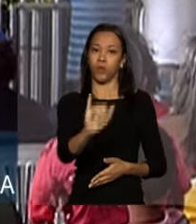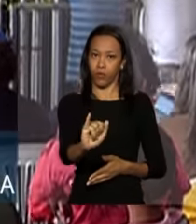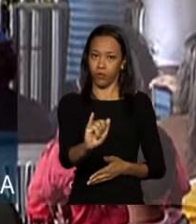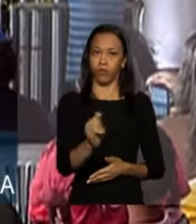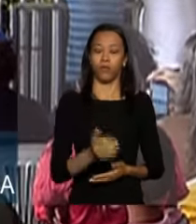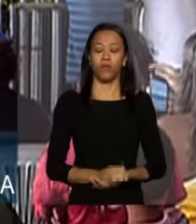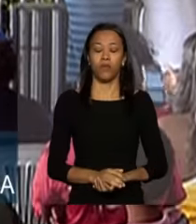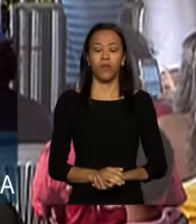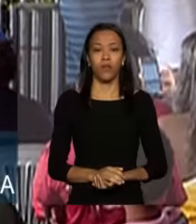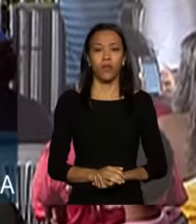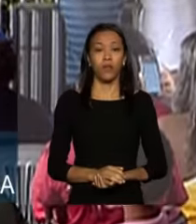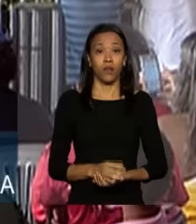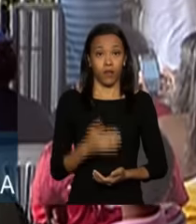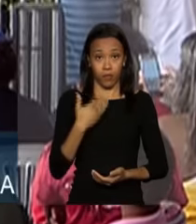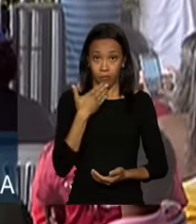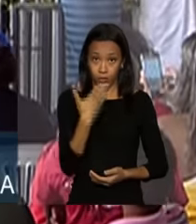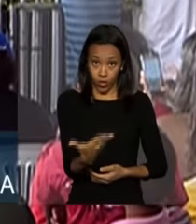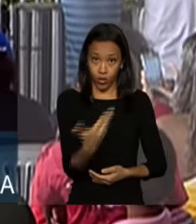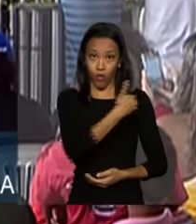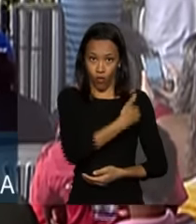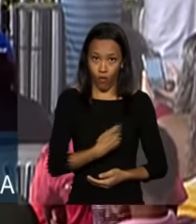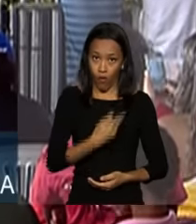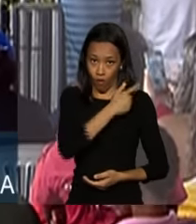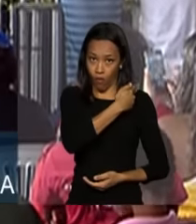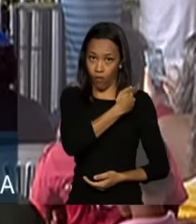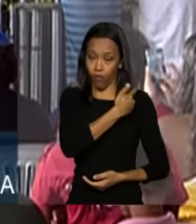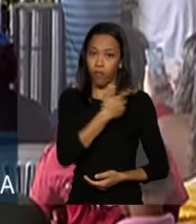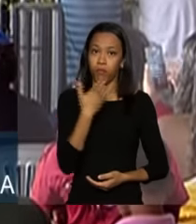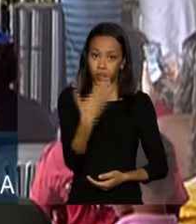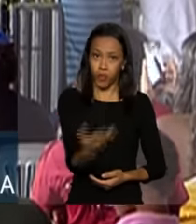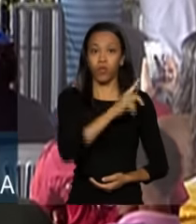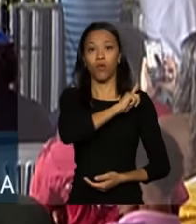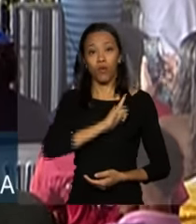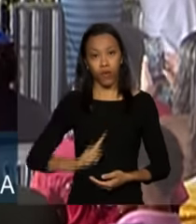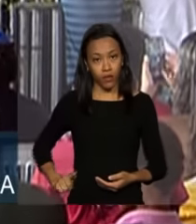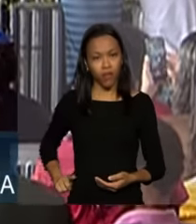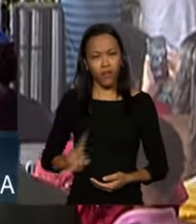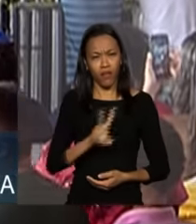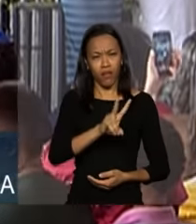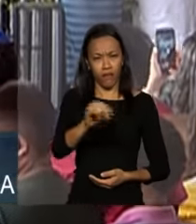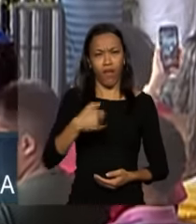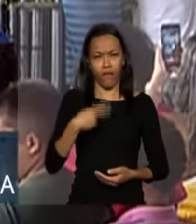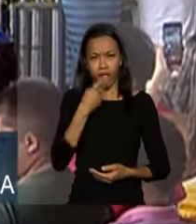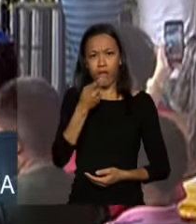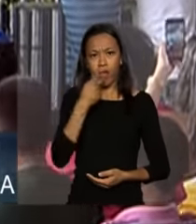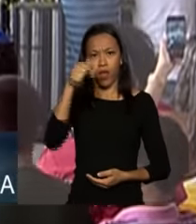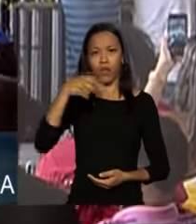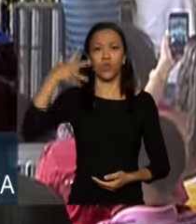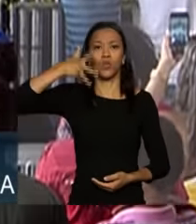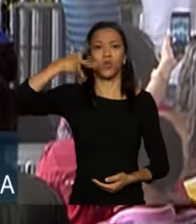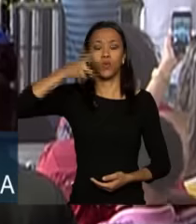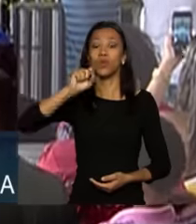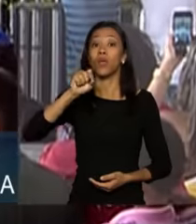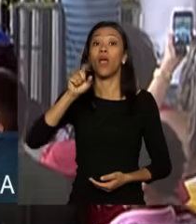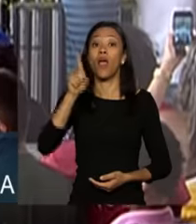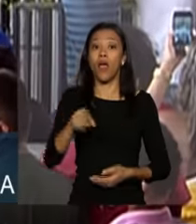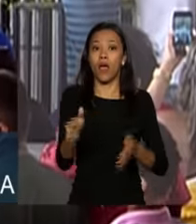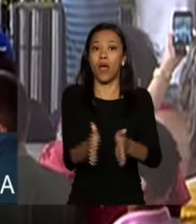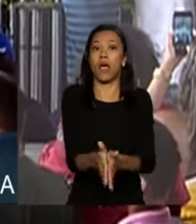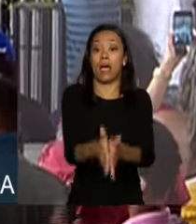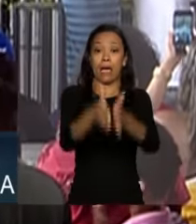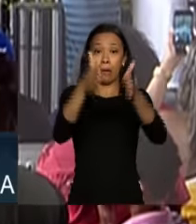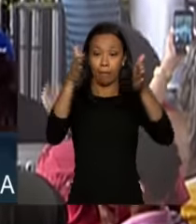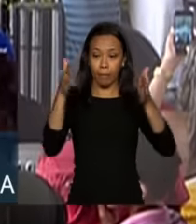O que é Rui, que já é uma promessa, eu sei que ele vai anunciar aqui no seu discurso, que é a duplicação